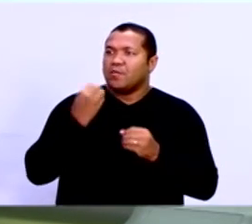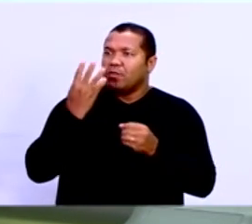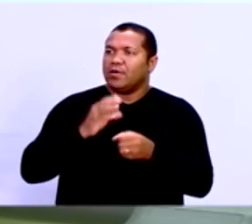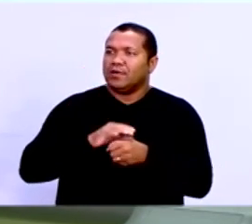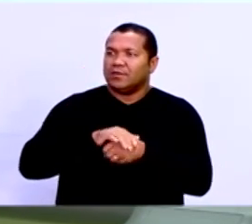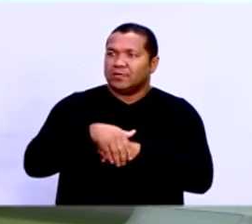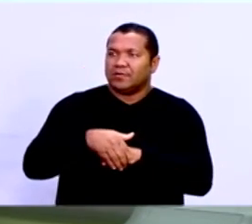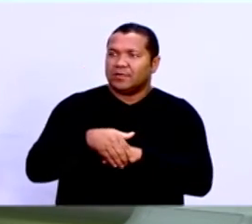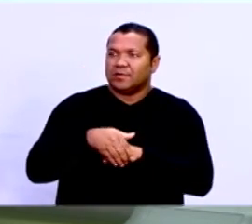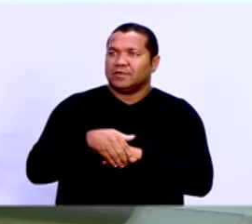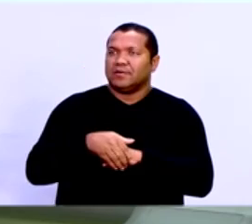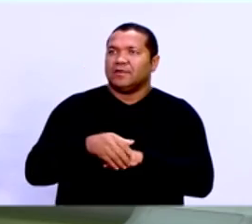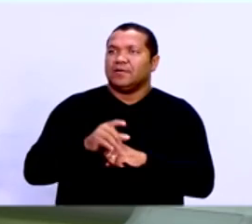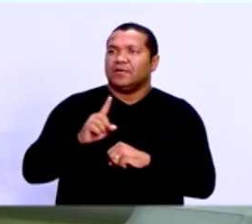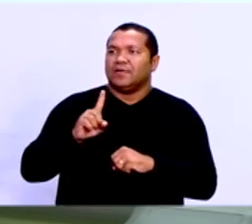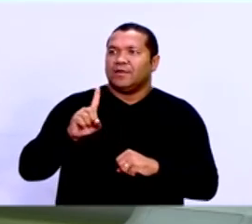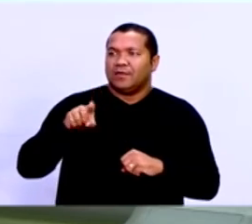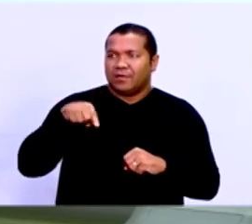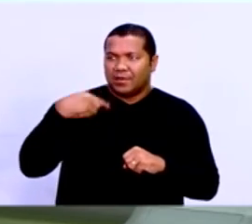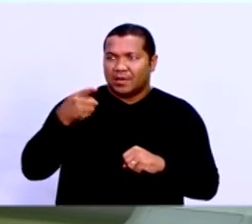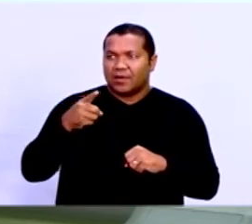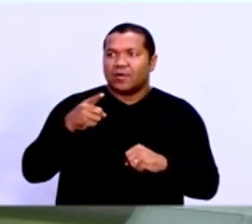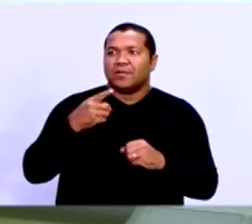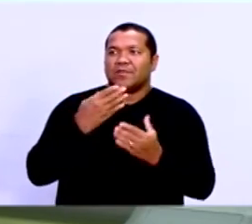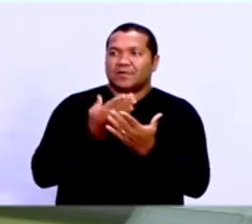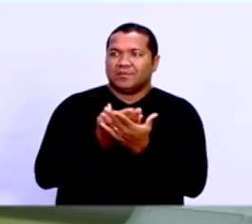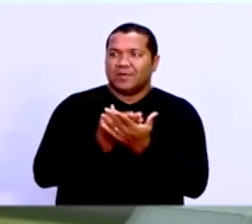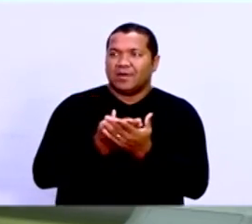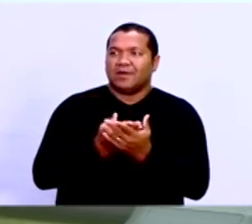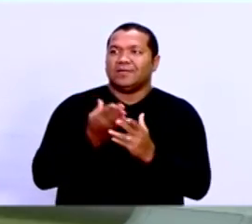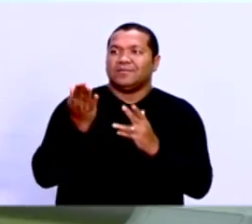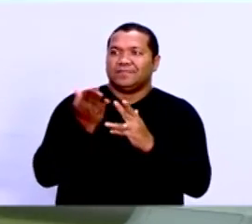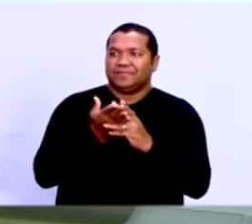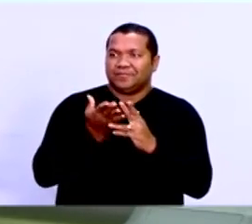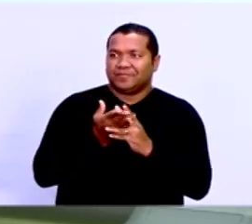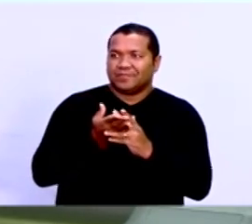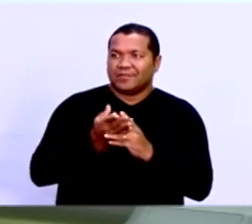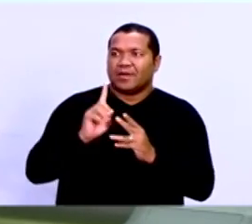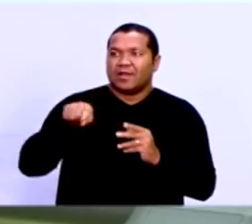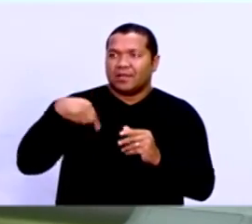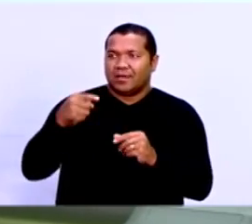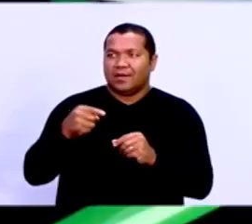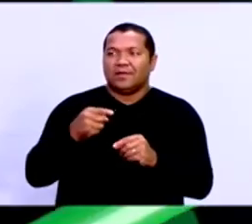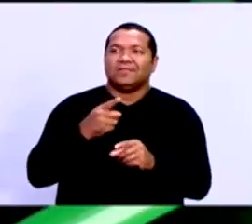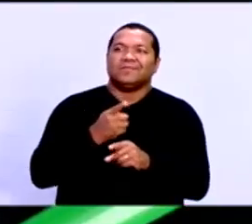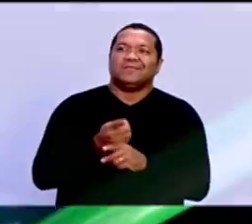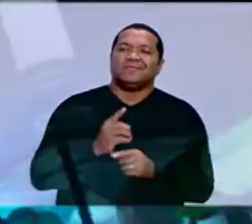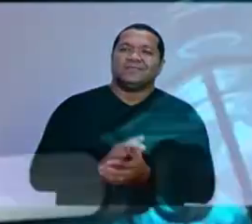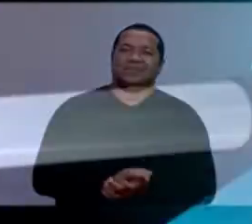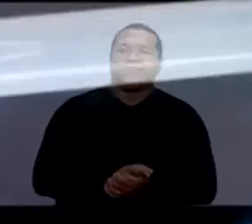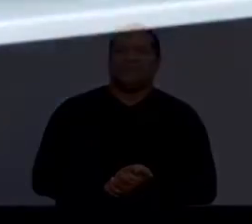noite fiquem aí com a próxima aula é que vai ter um intervalo então até a próxima